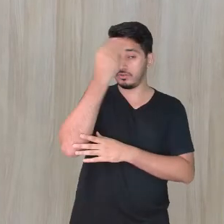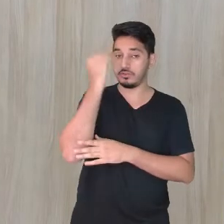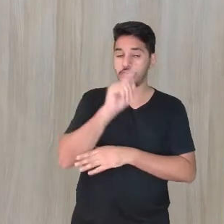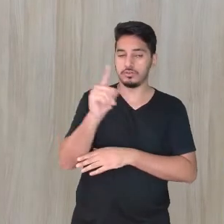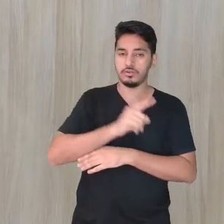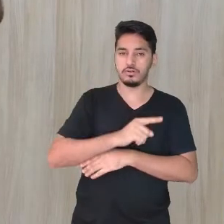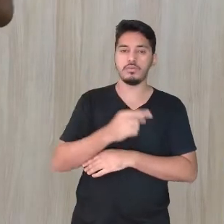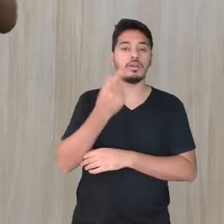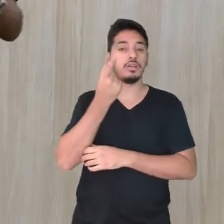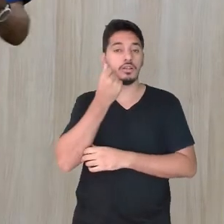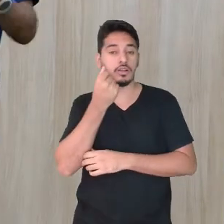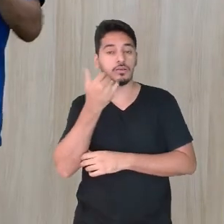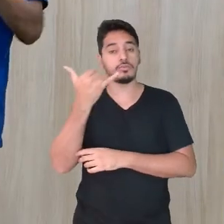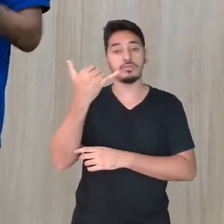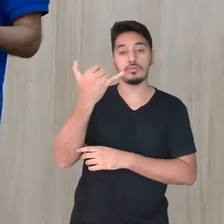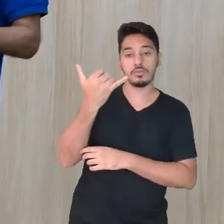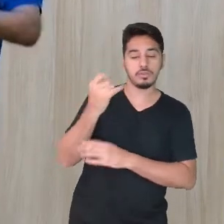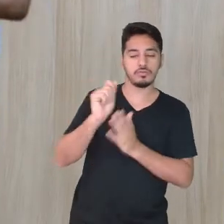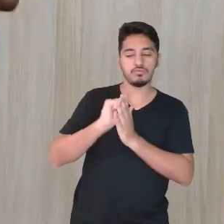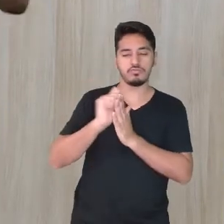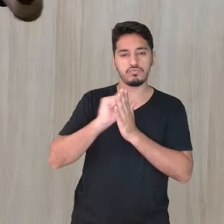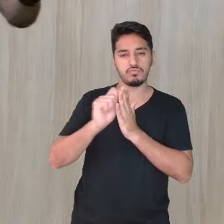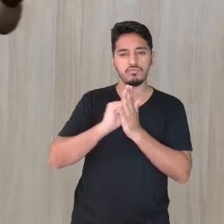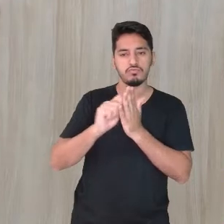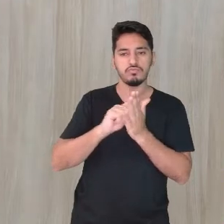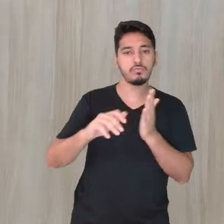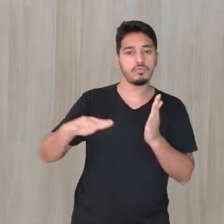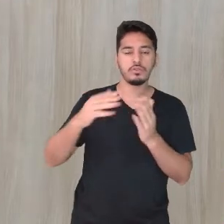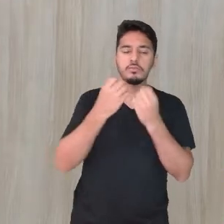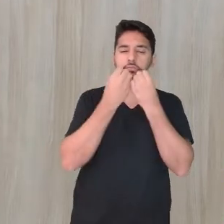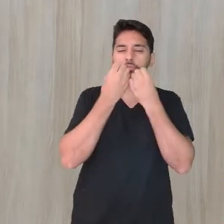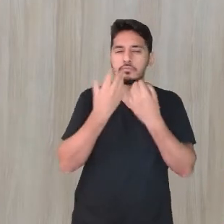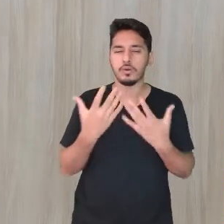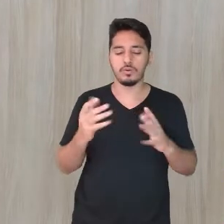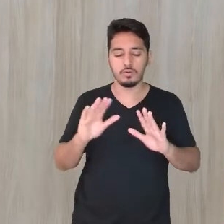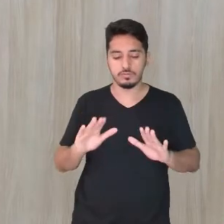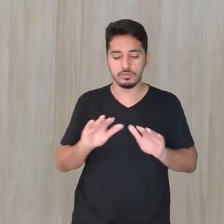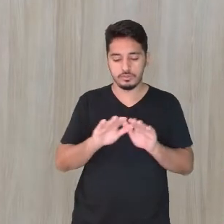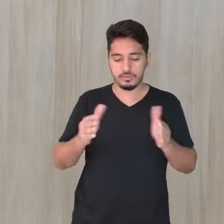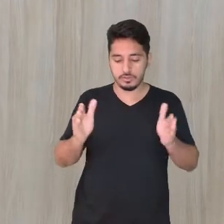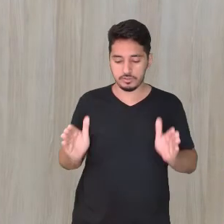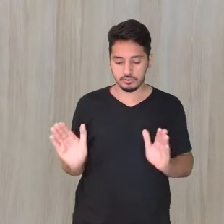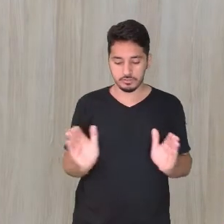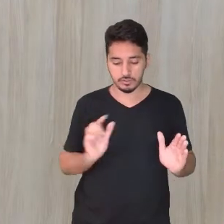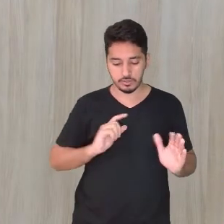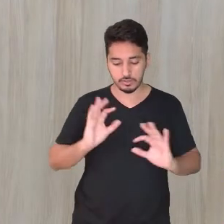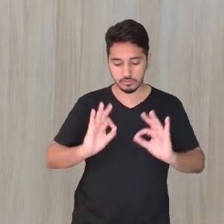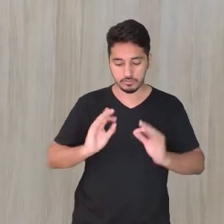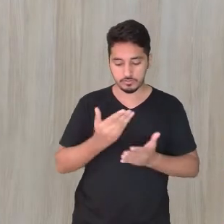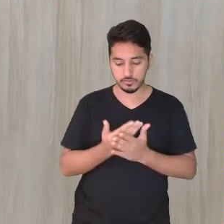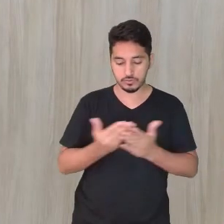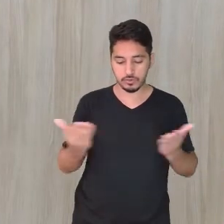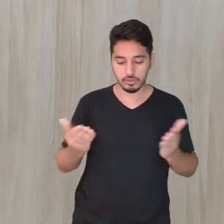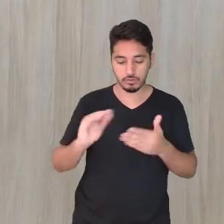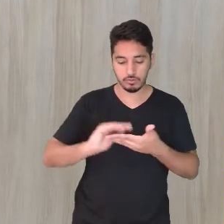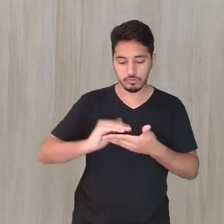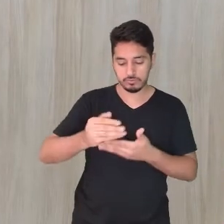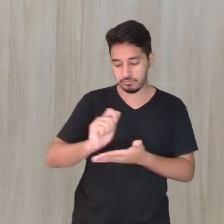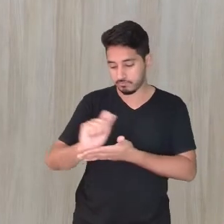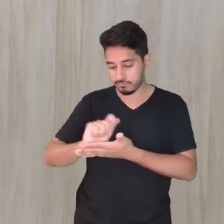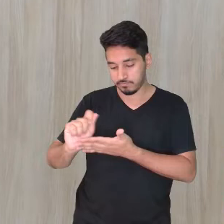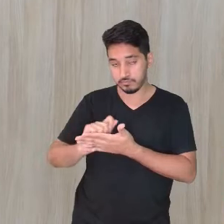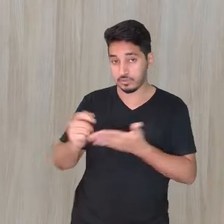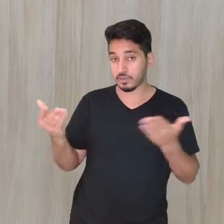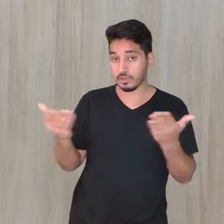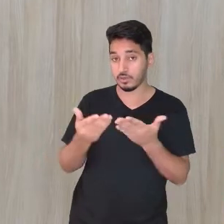Pega o lápis, caneta, borracha, um ambiente de estudo bem saudável aí, deixa aí guardadinho para você e anota tudo que vai ser comentado nessa